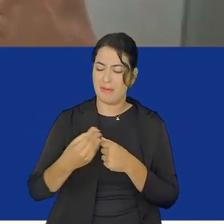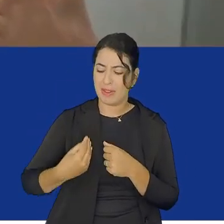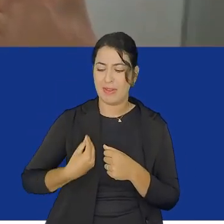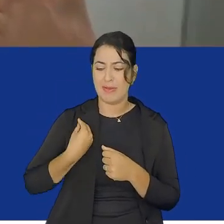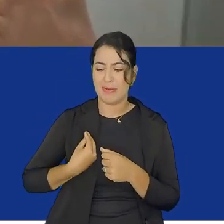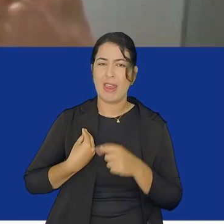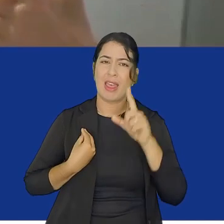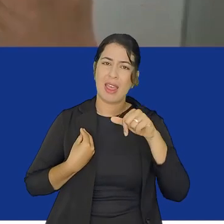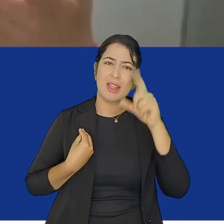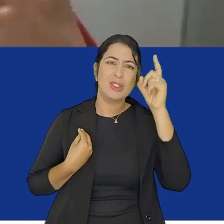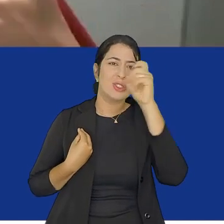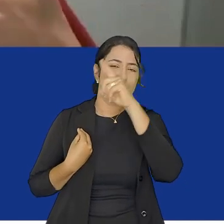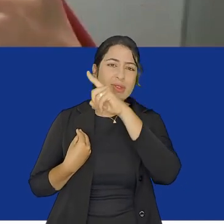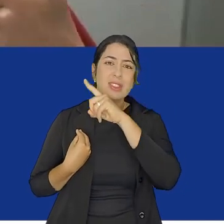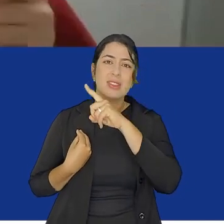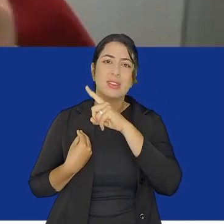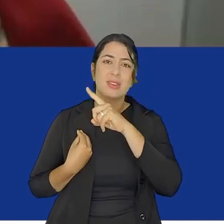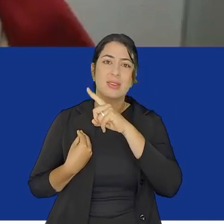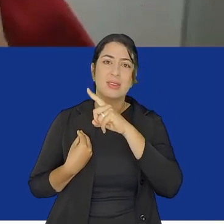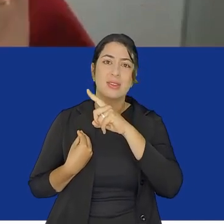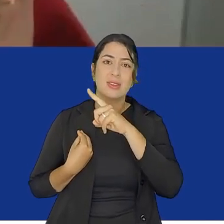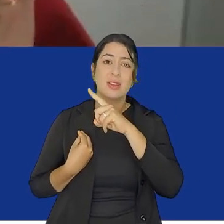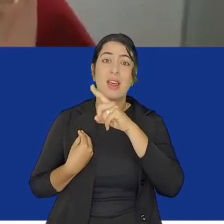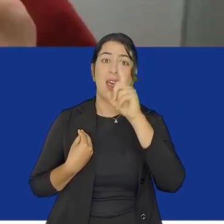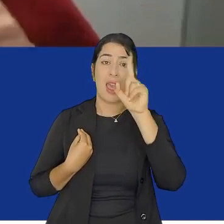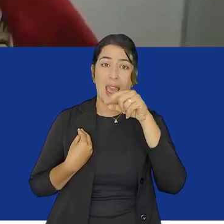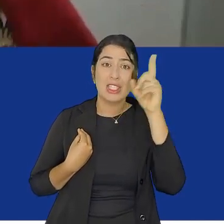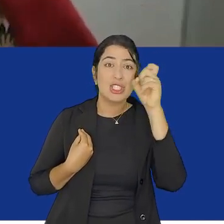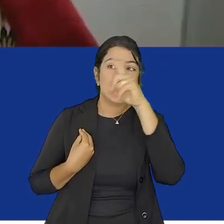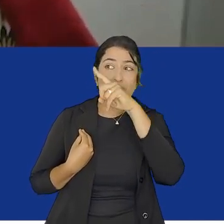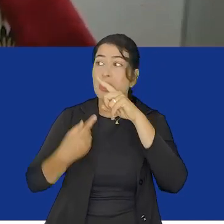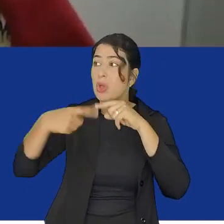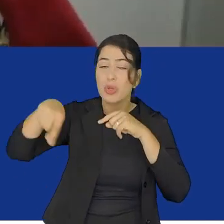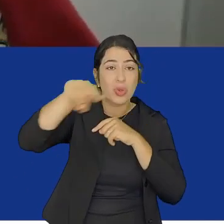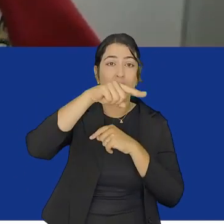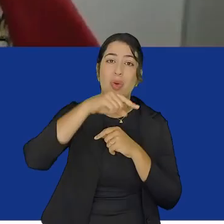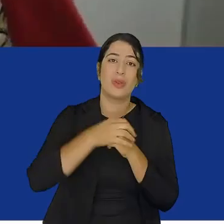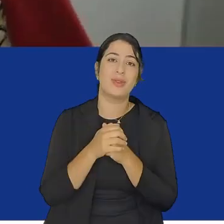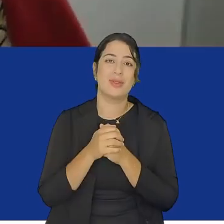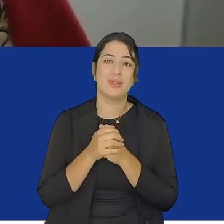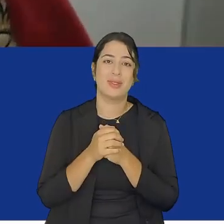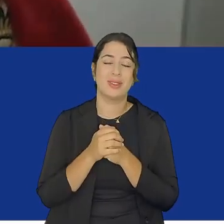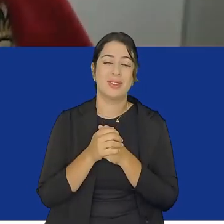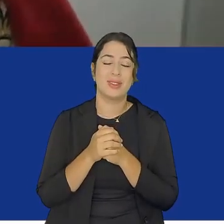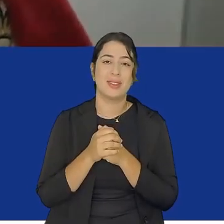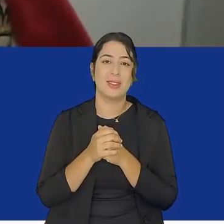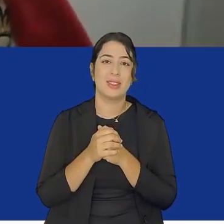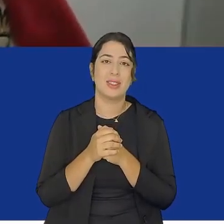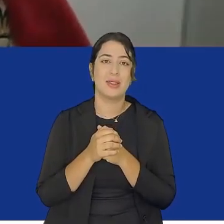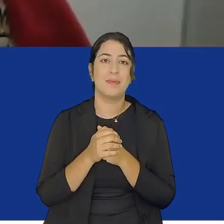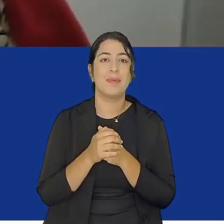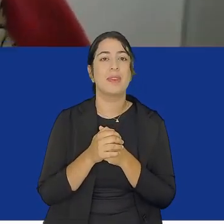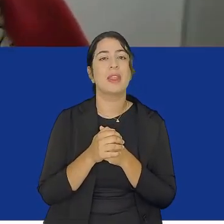gente. E não é duro para mim, para você. De novo, é duro para geral. E ter perfil,